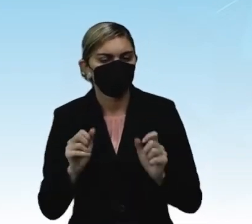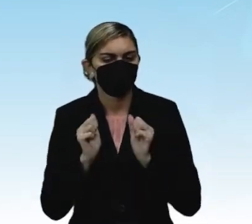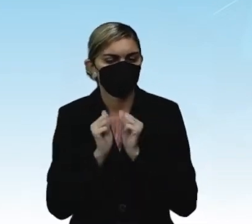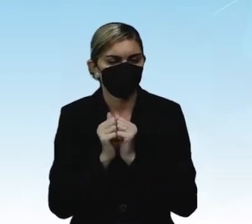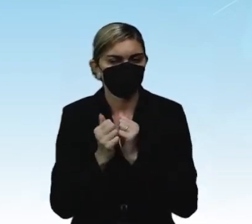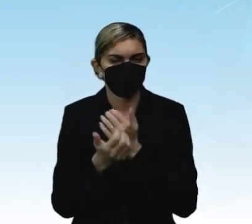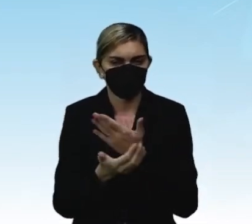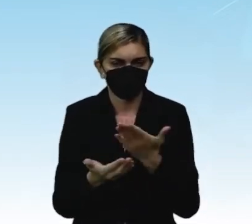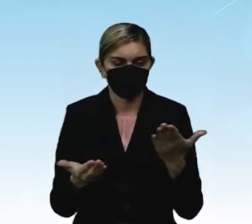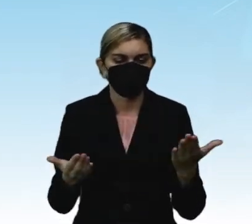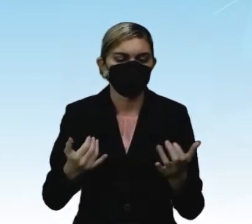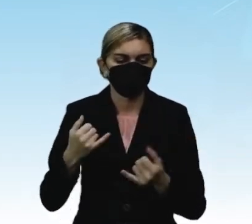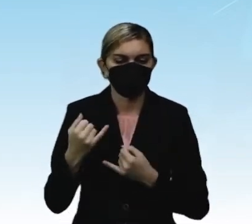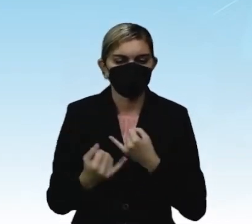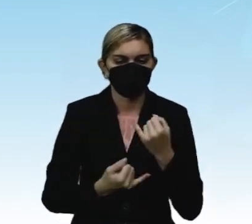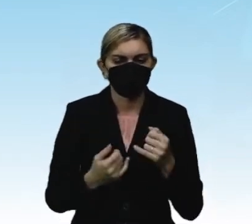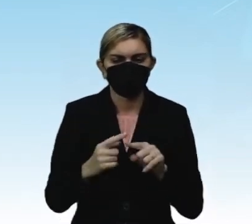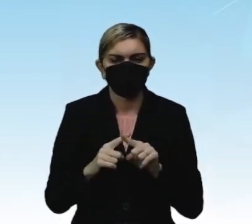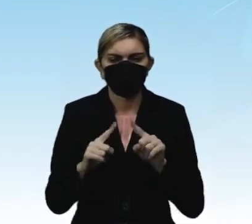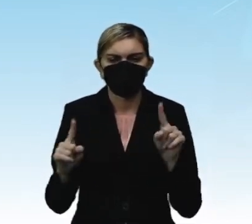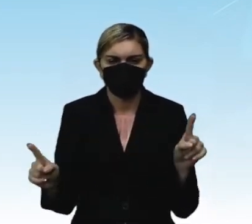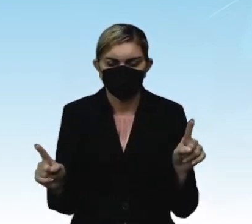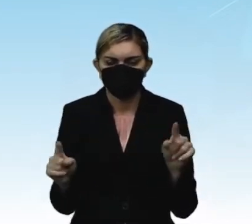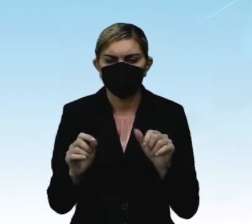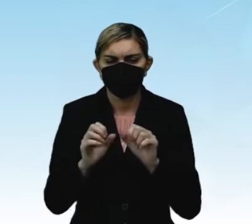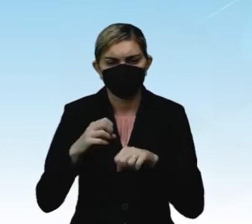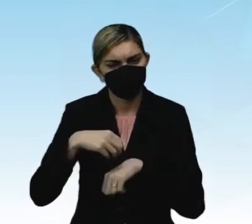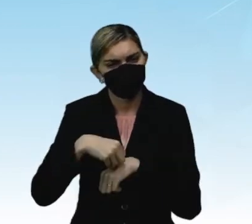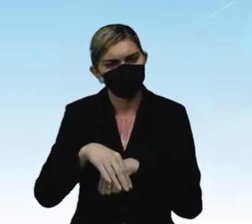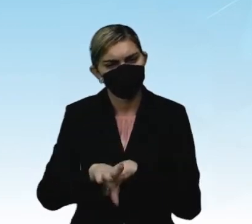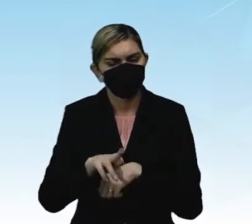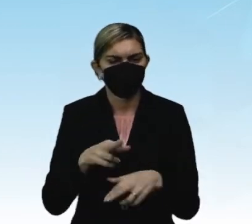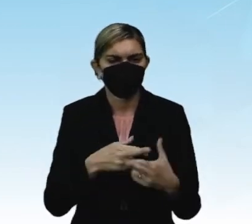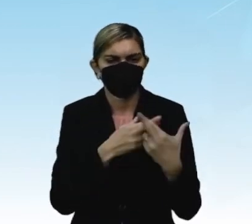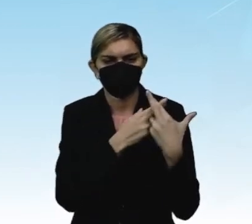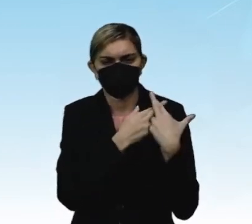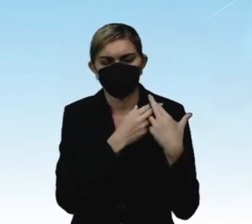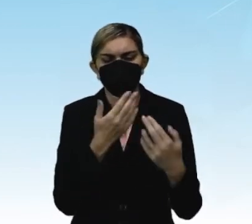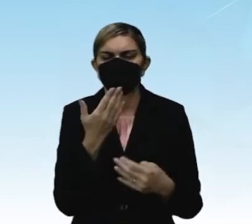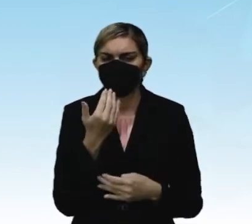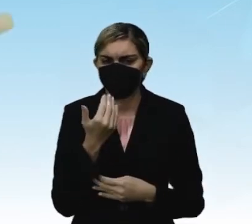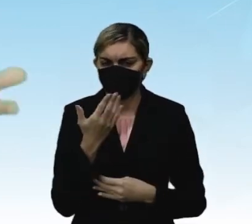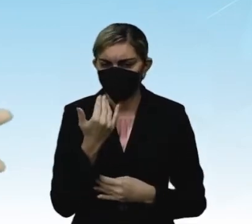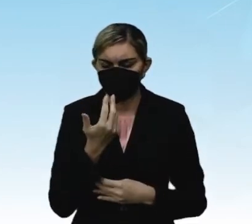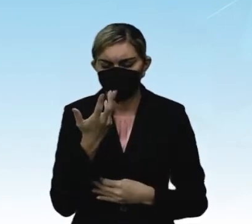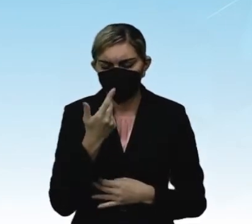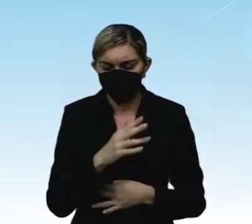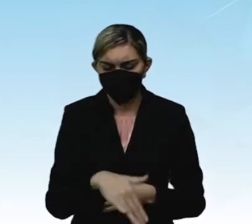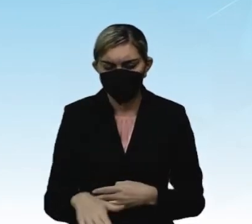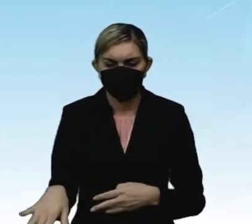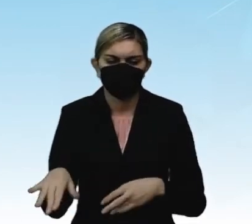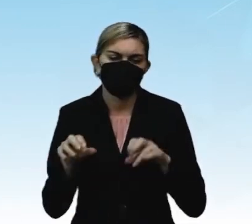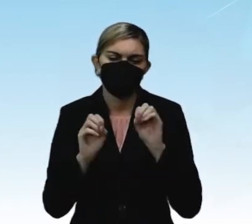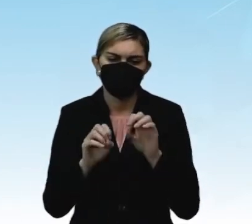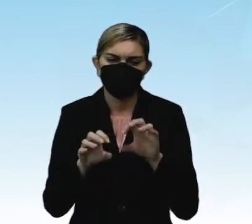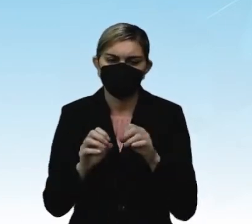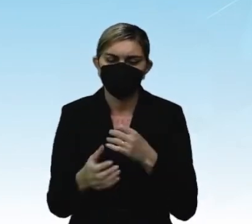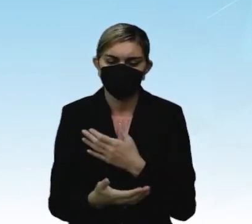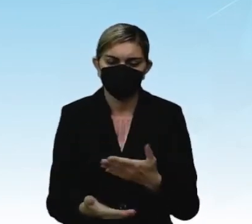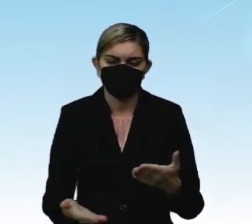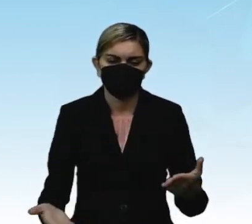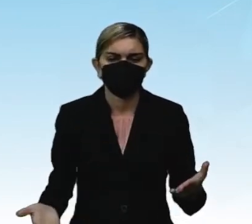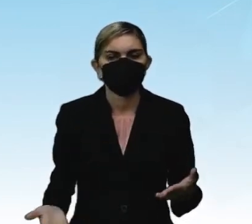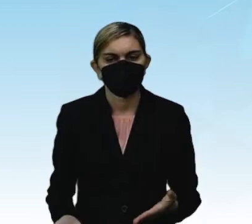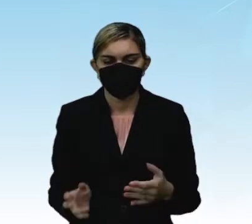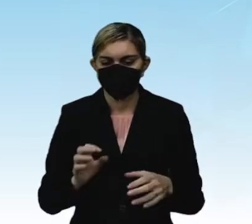vocês, tá bom? Mas fica para as mulheres responsável a comida, as crianças, a educação dela, a